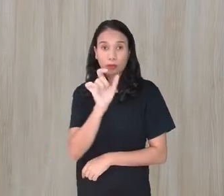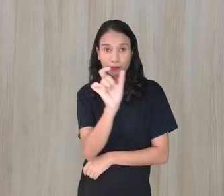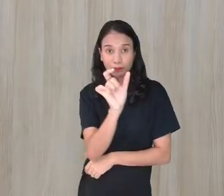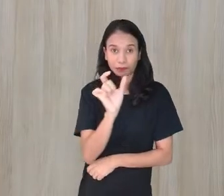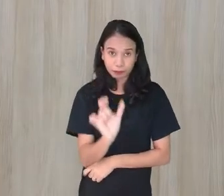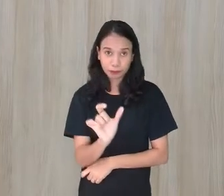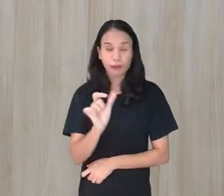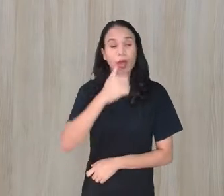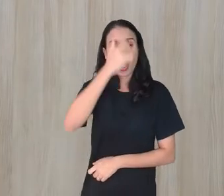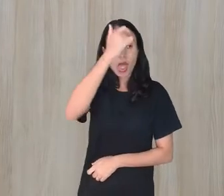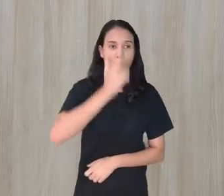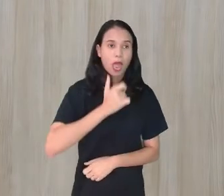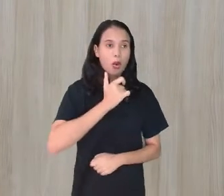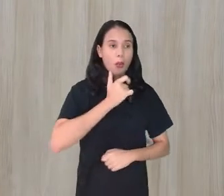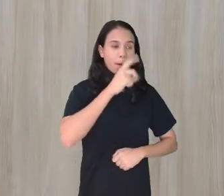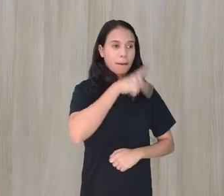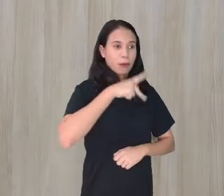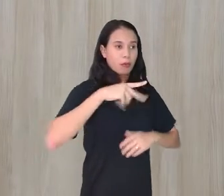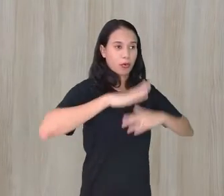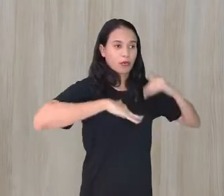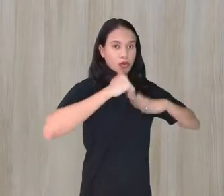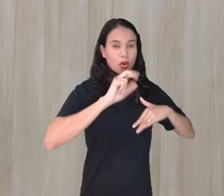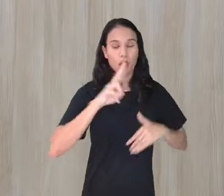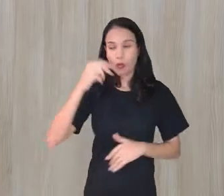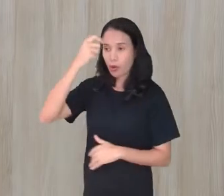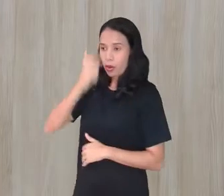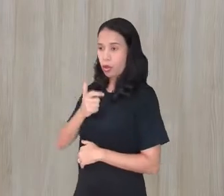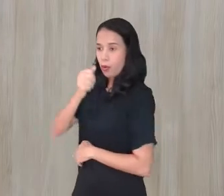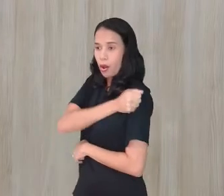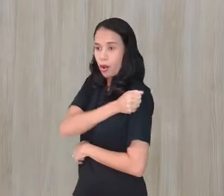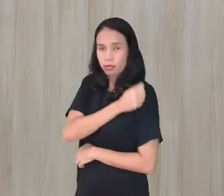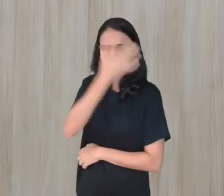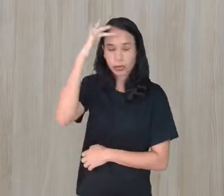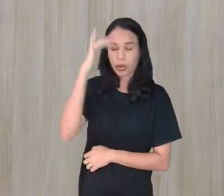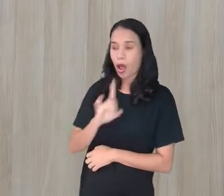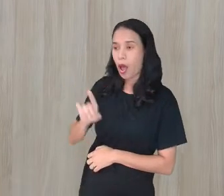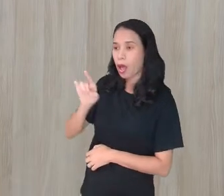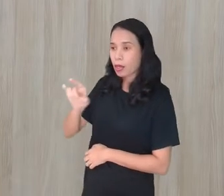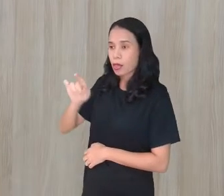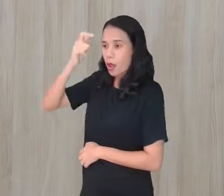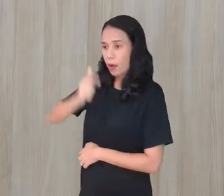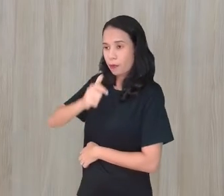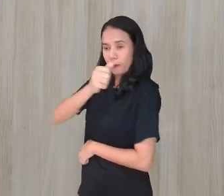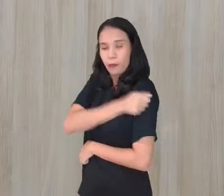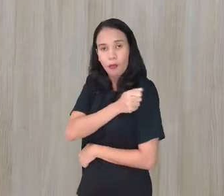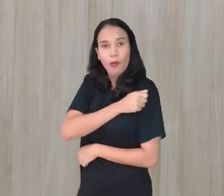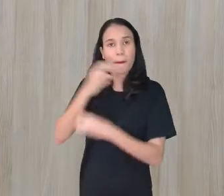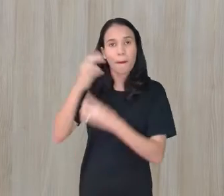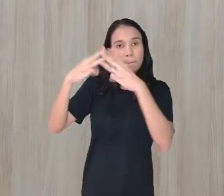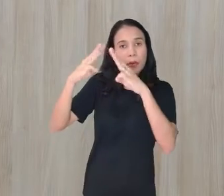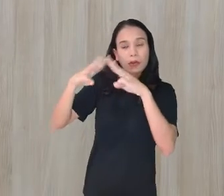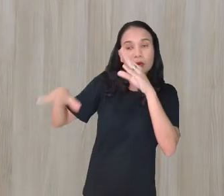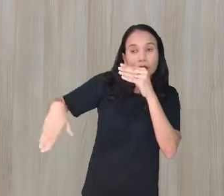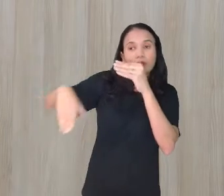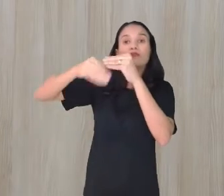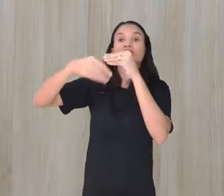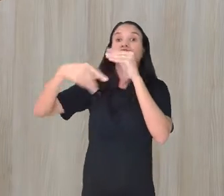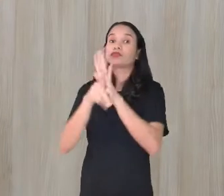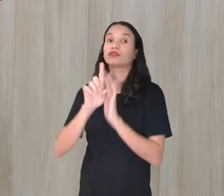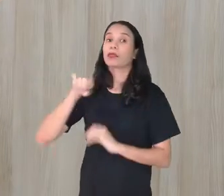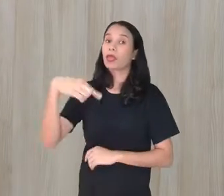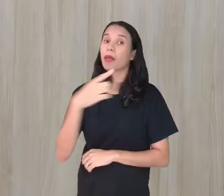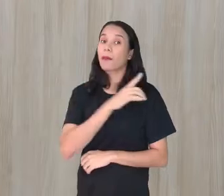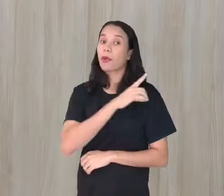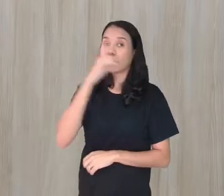Sou servidor e embaixo sou aluno. Clica lá em sou aluno, coloca a tua matrícula, tá? Que é o login,